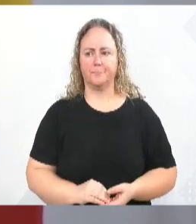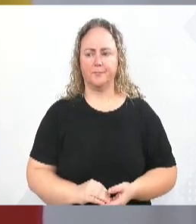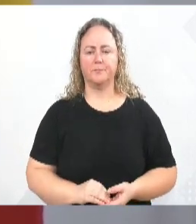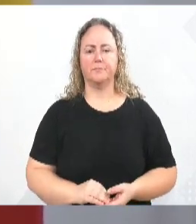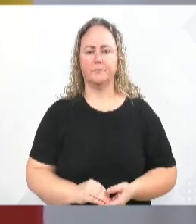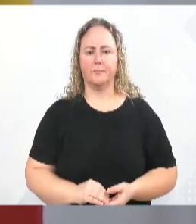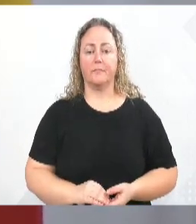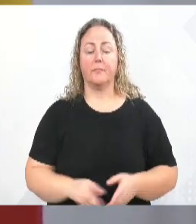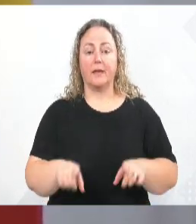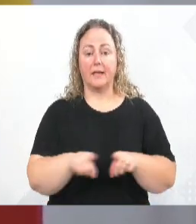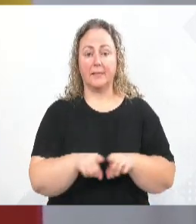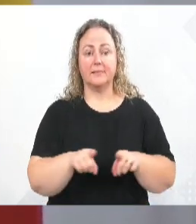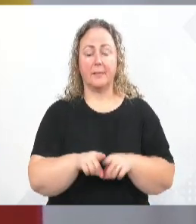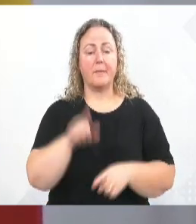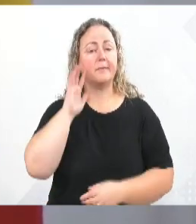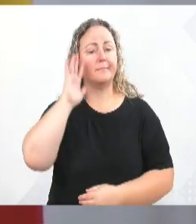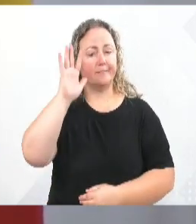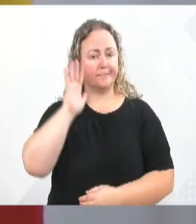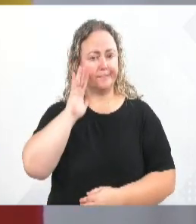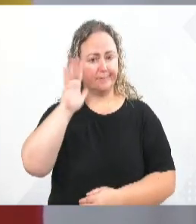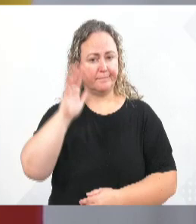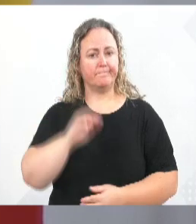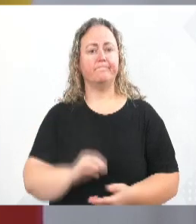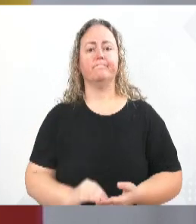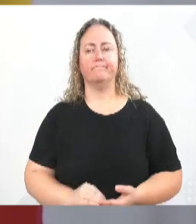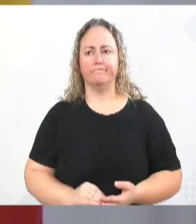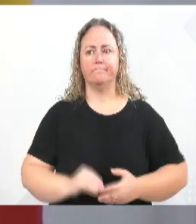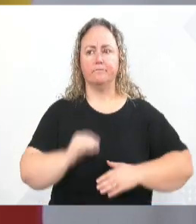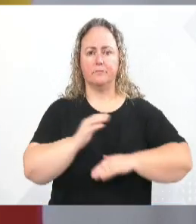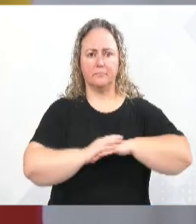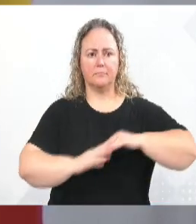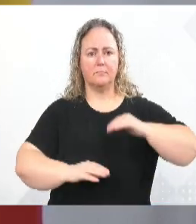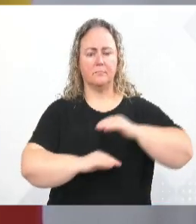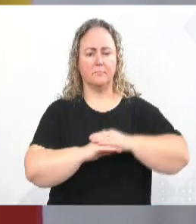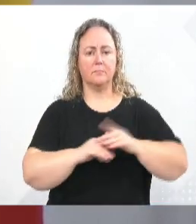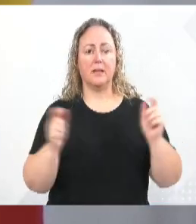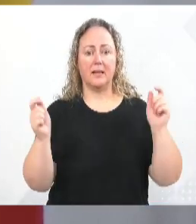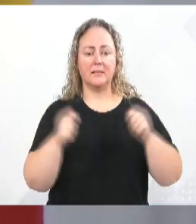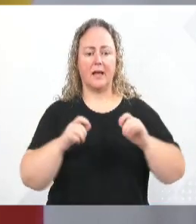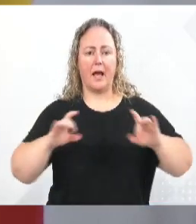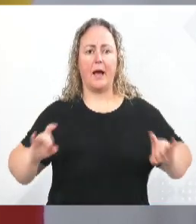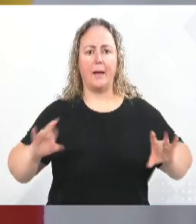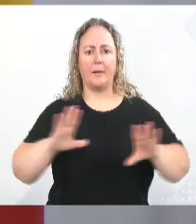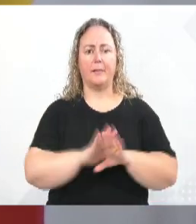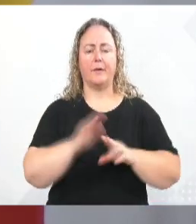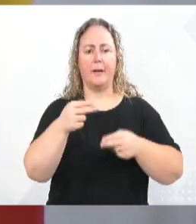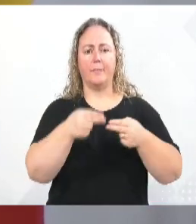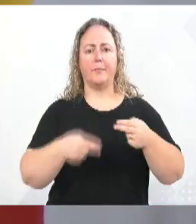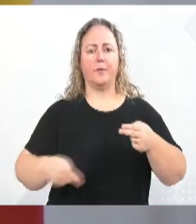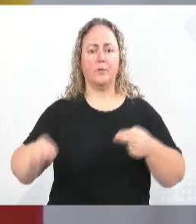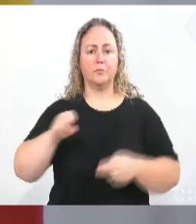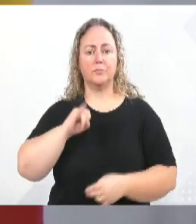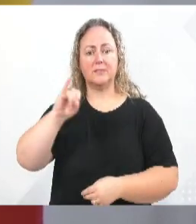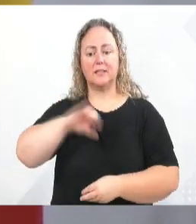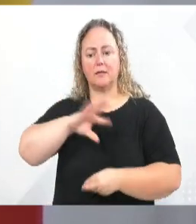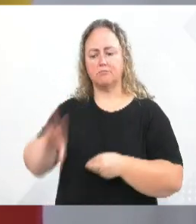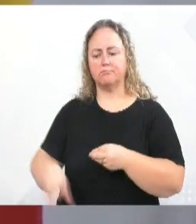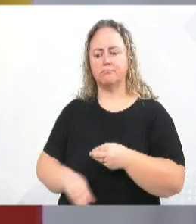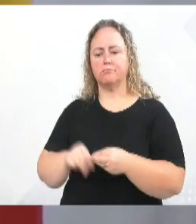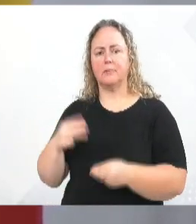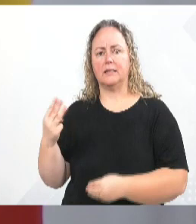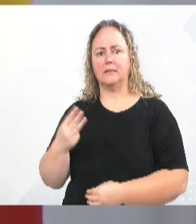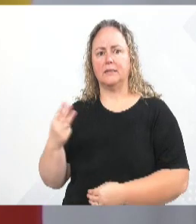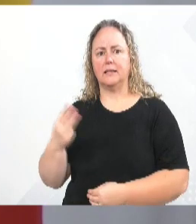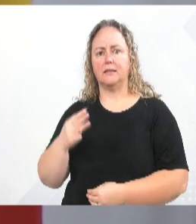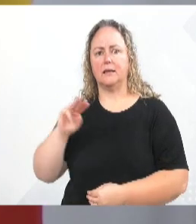senhores vereadores, a quantidade imensa de obras e serviços públicos que poderíamos entregar à população com esses mais de 30 milhões de reais por ano